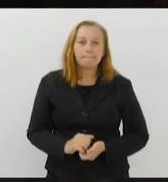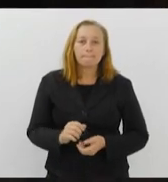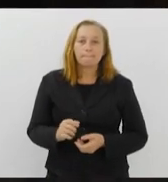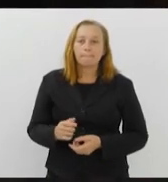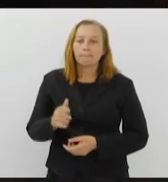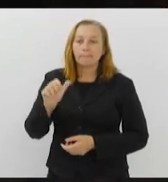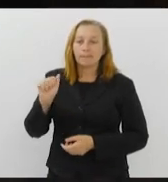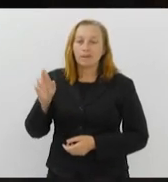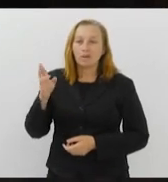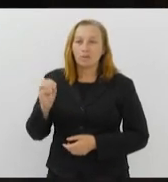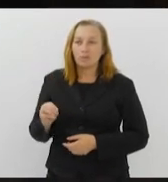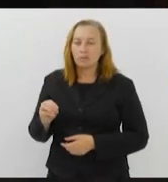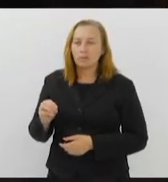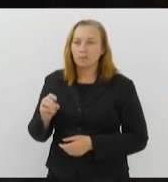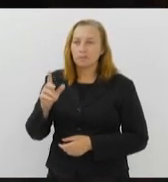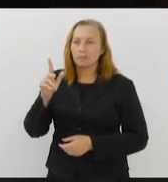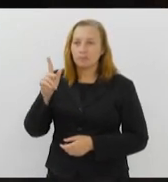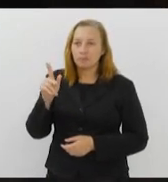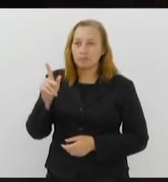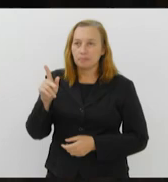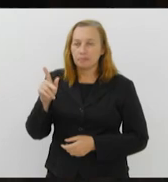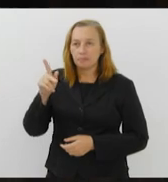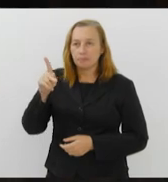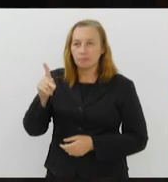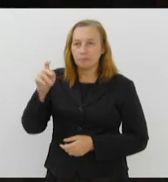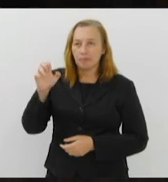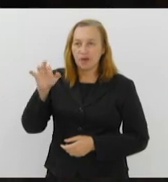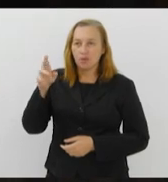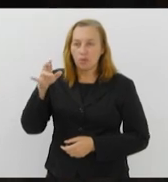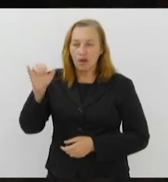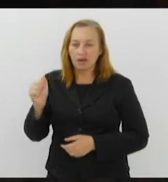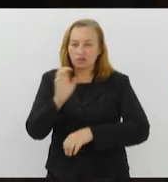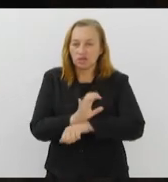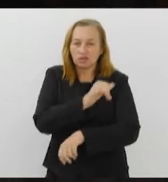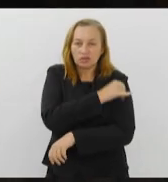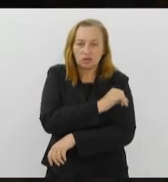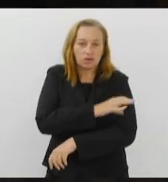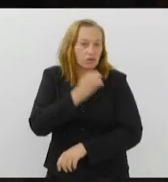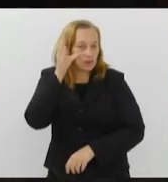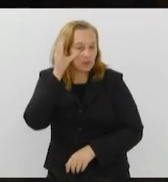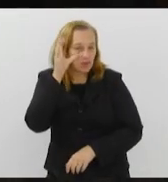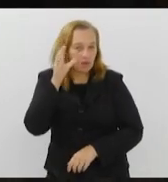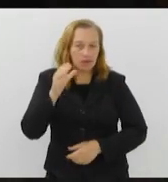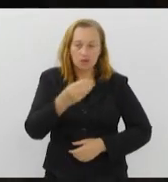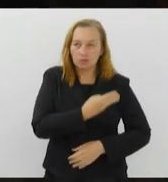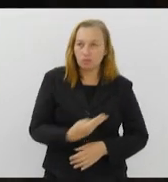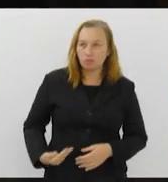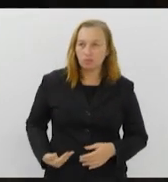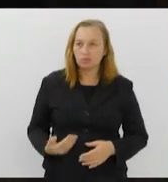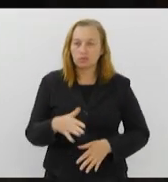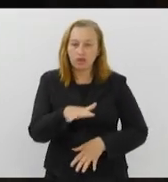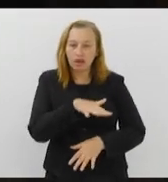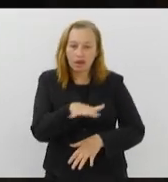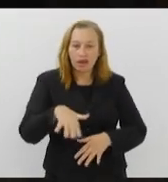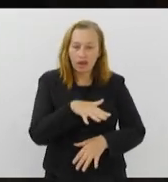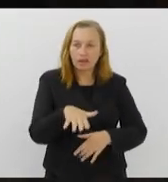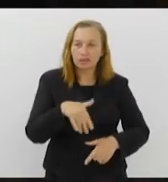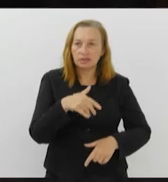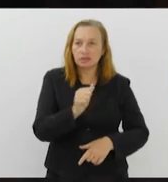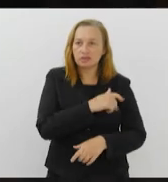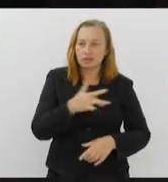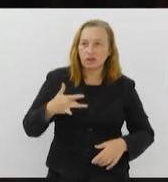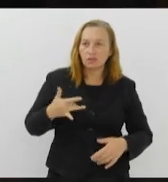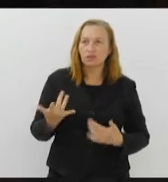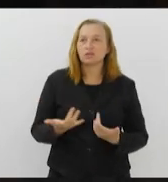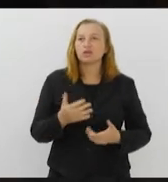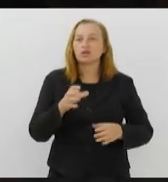agropecuária do Estado do Rio de Janeiro como de interesse público e serviço essencial na área de saúde. Parecer das comissões de